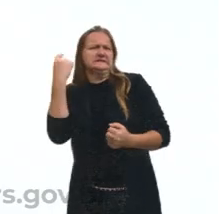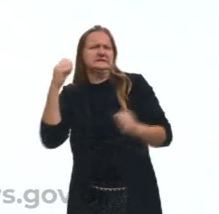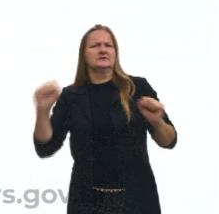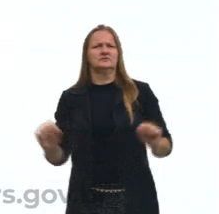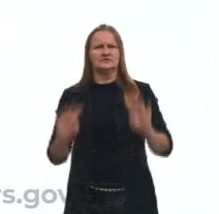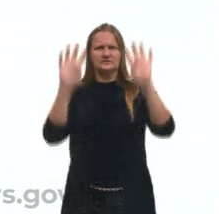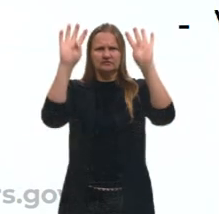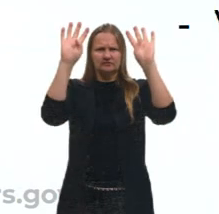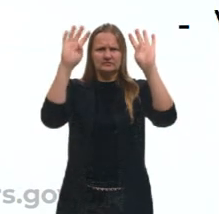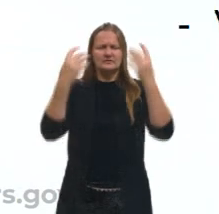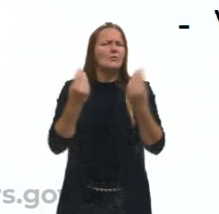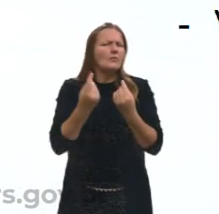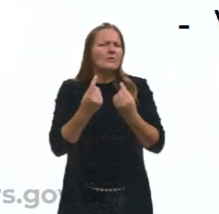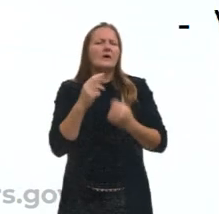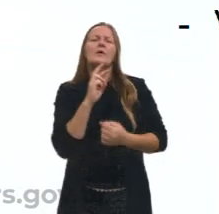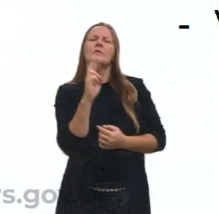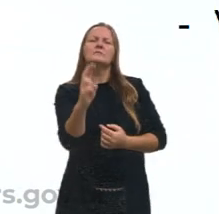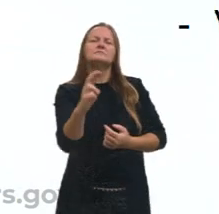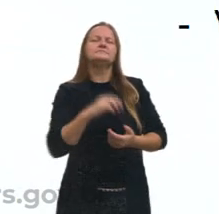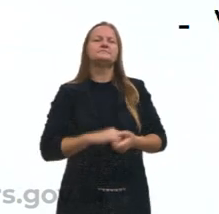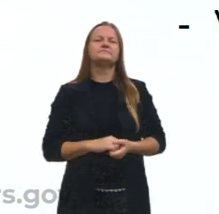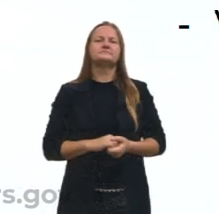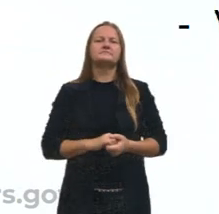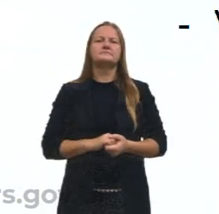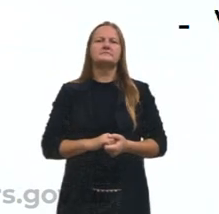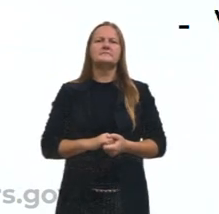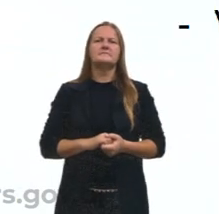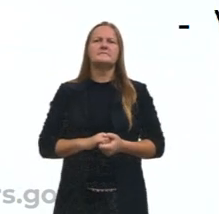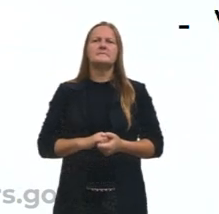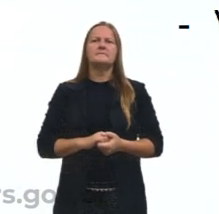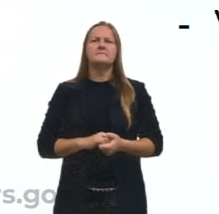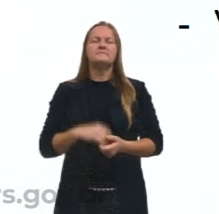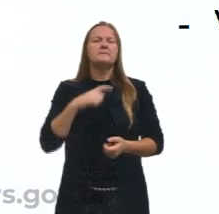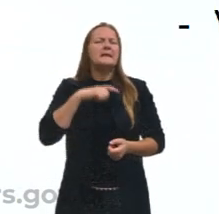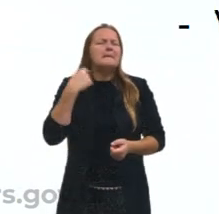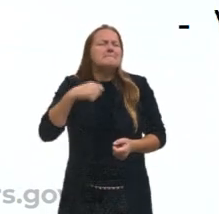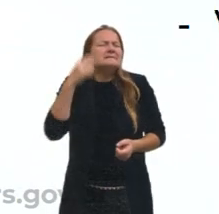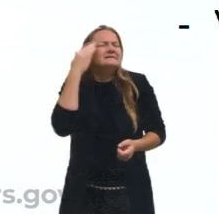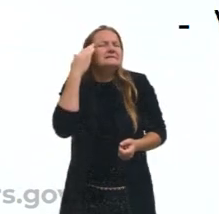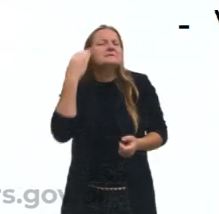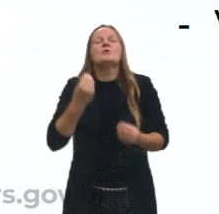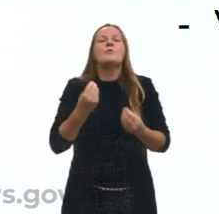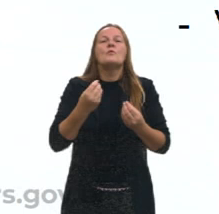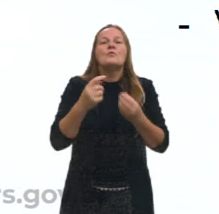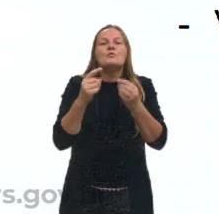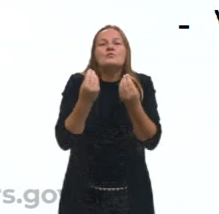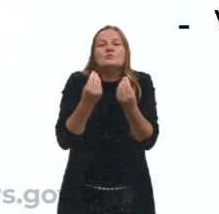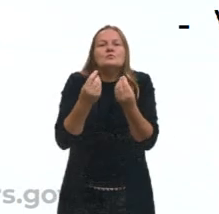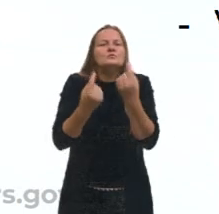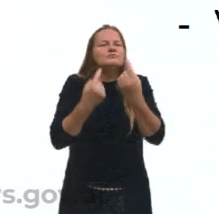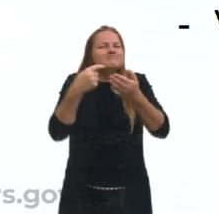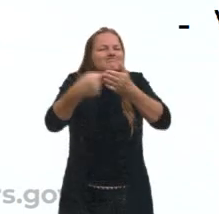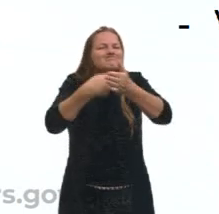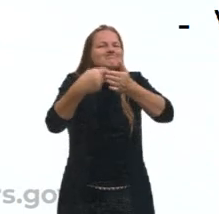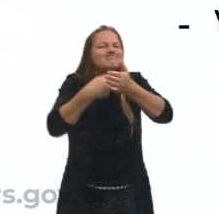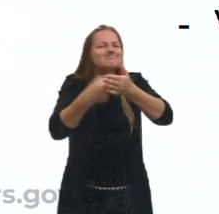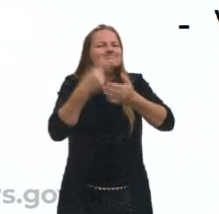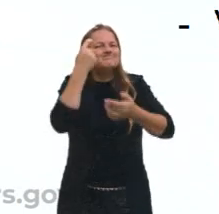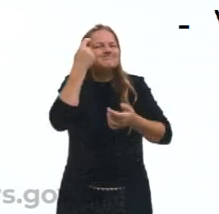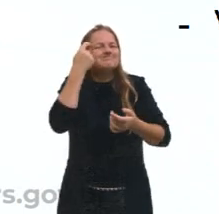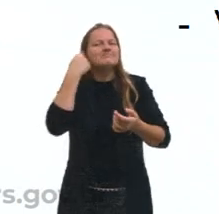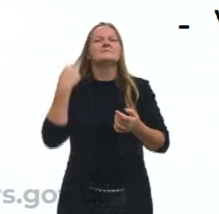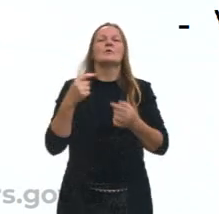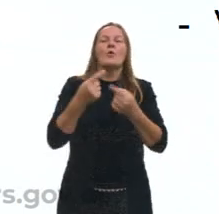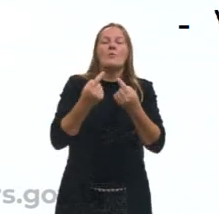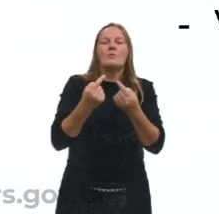para gente poder responder essa pergunta a gente precisa se perguntar algumas outras questões a gente pro situar esse